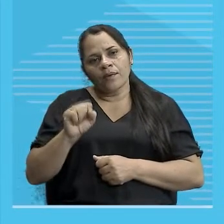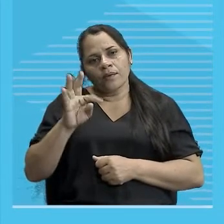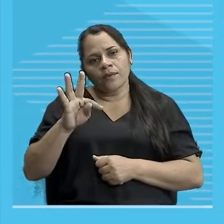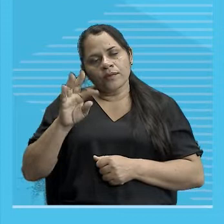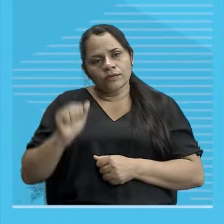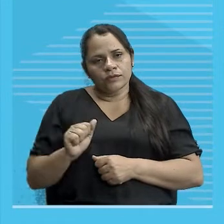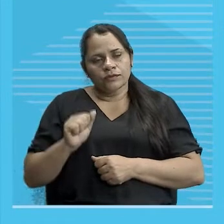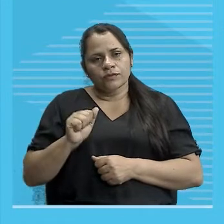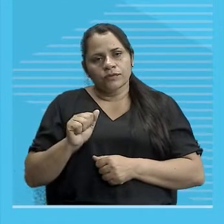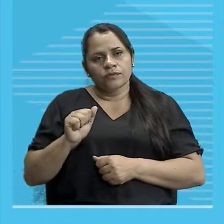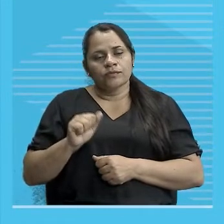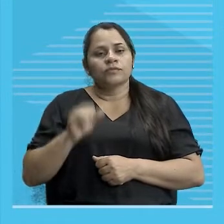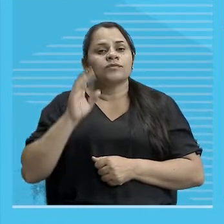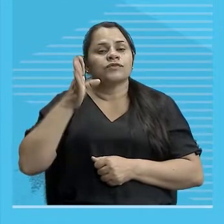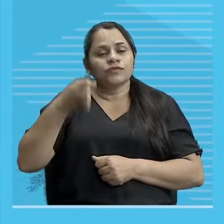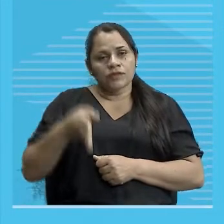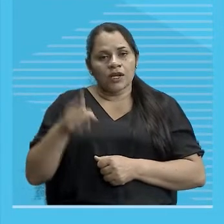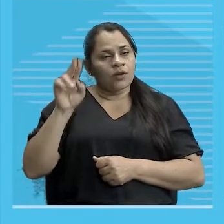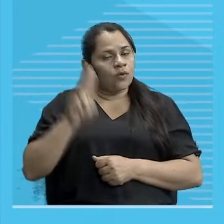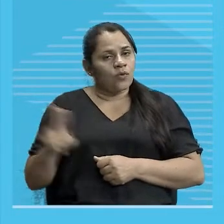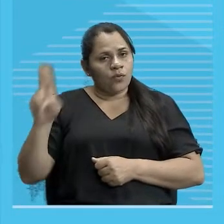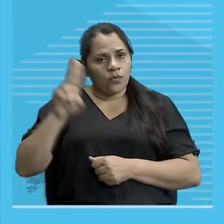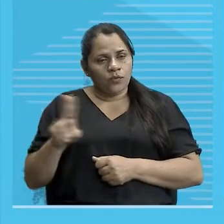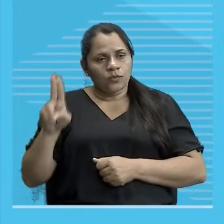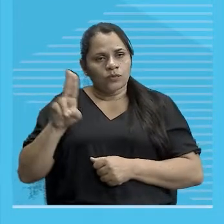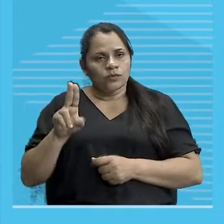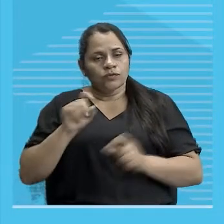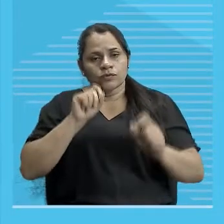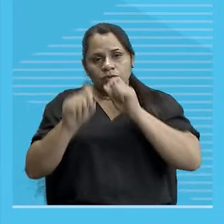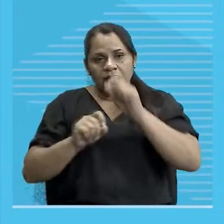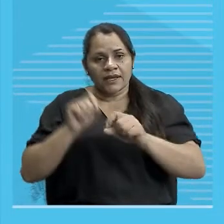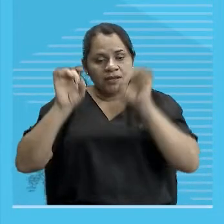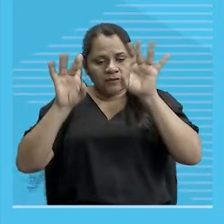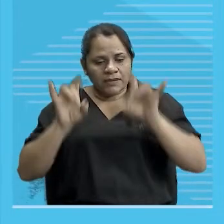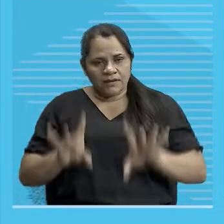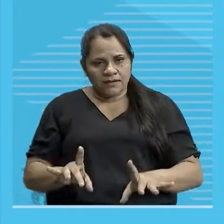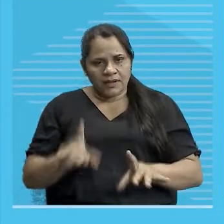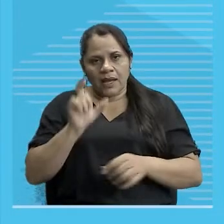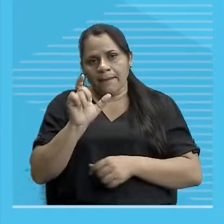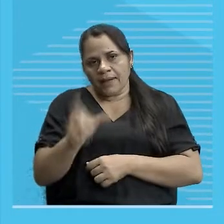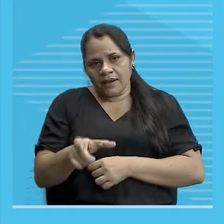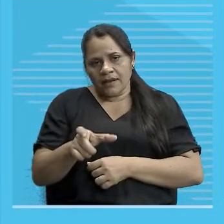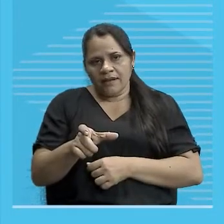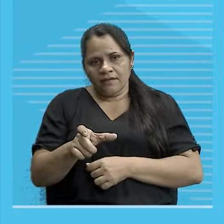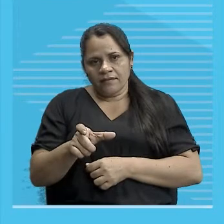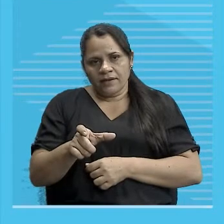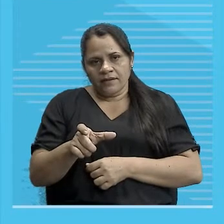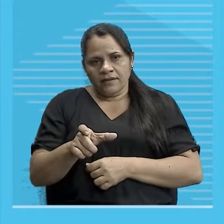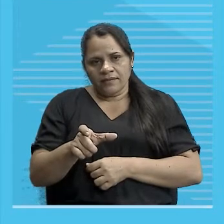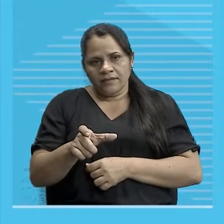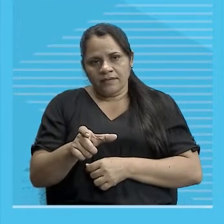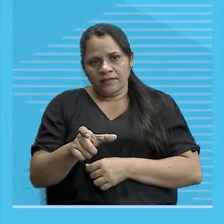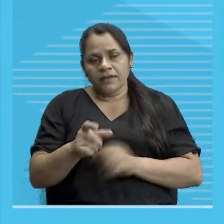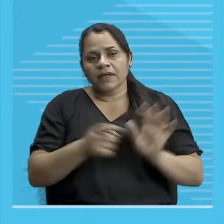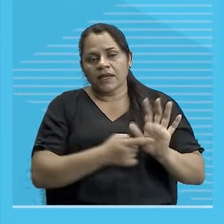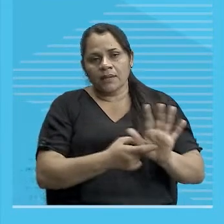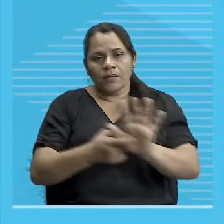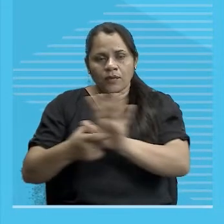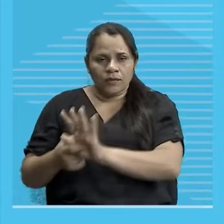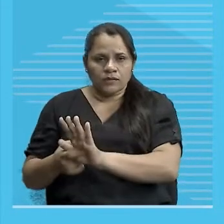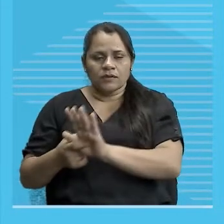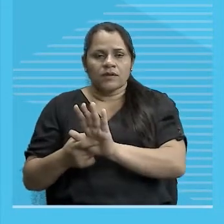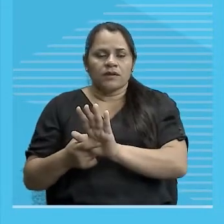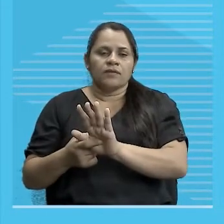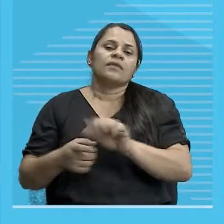condição, caso você não esteja percebendo, de especificação que vai aí demandar a presença do artigo definido diante